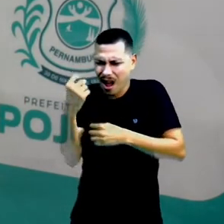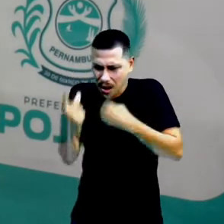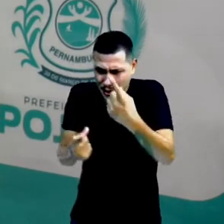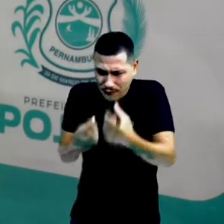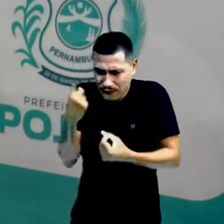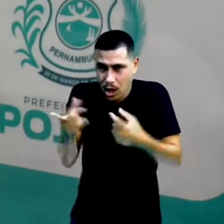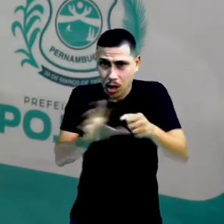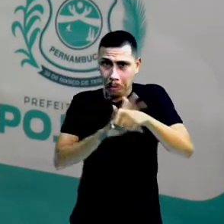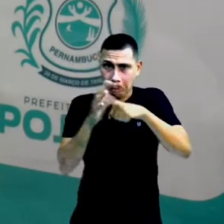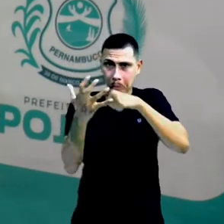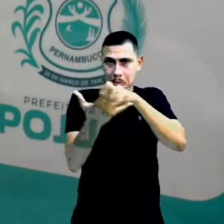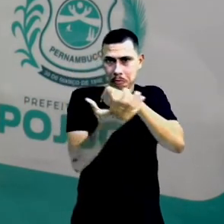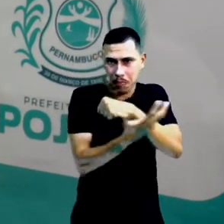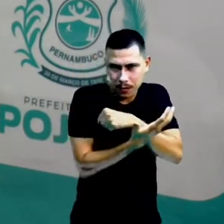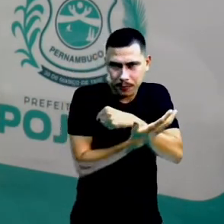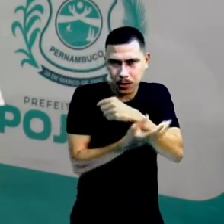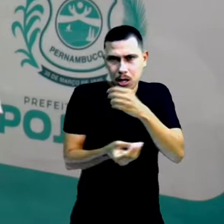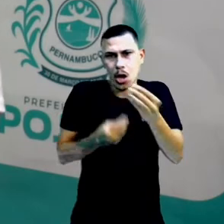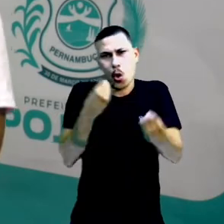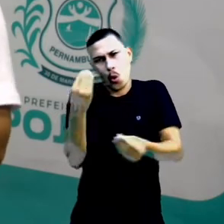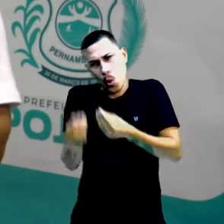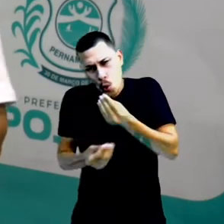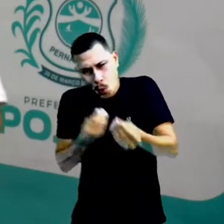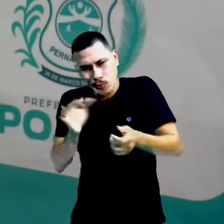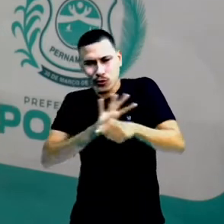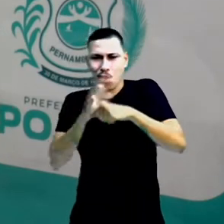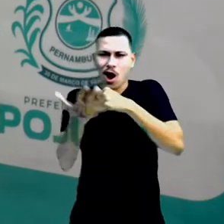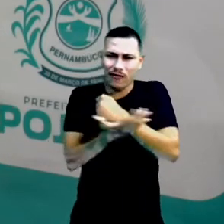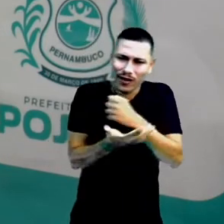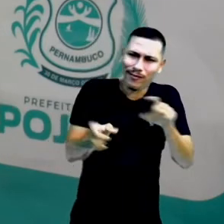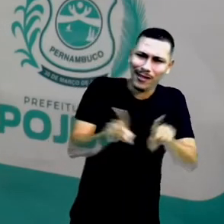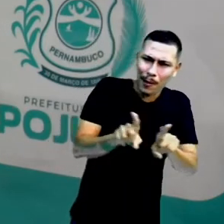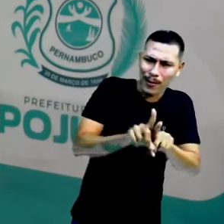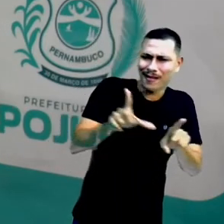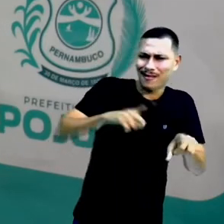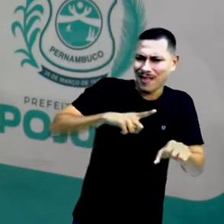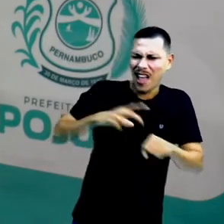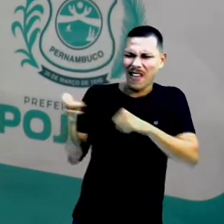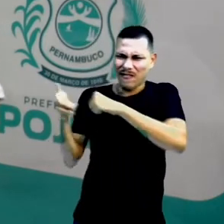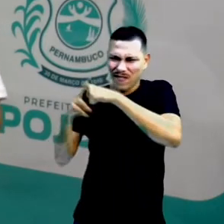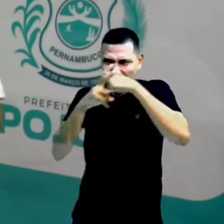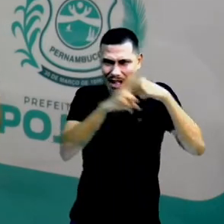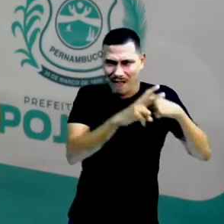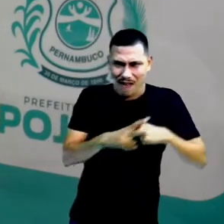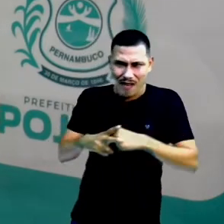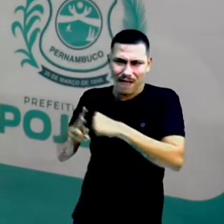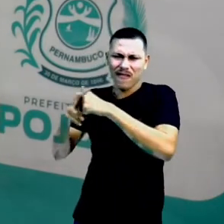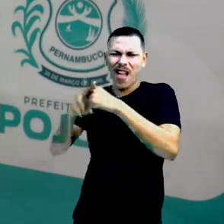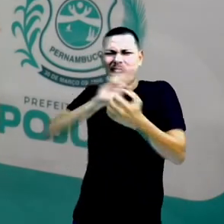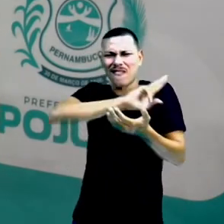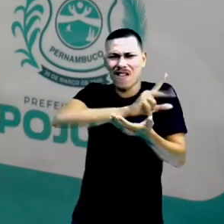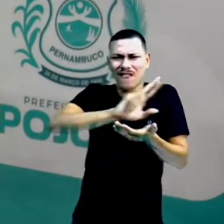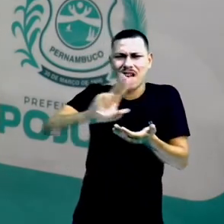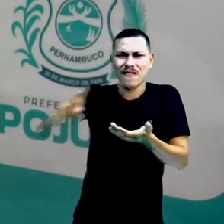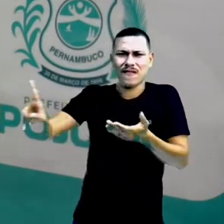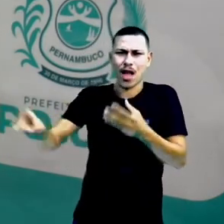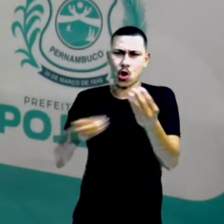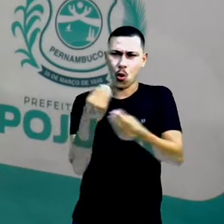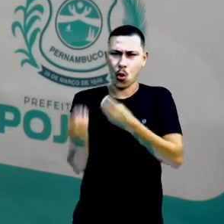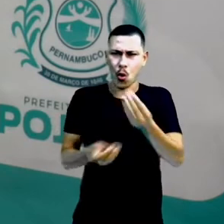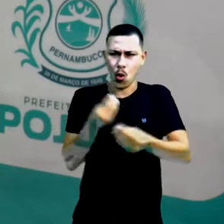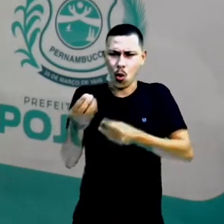e como existe o coronavírus existe outras centenas de vírus e aí como e se